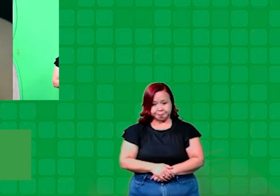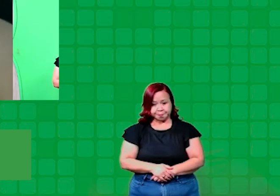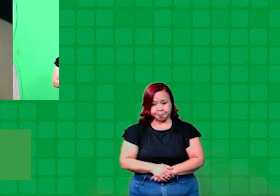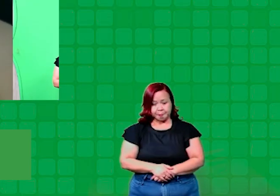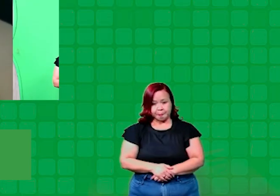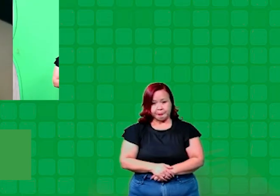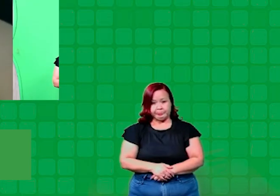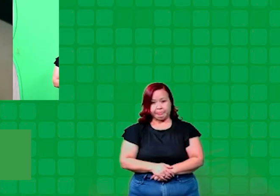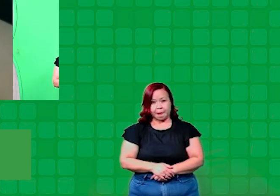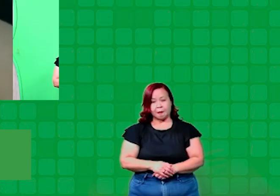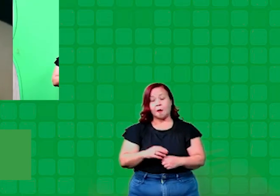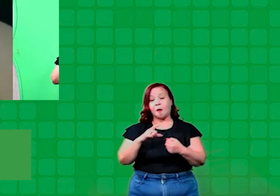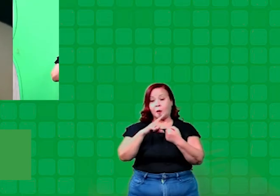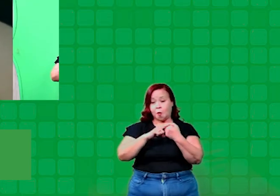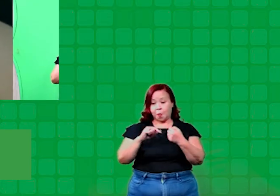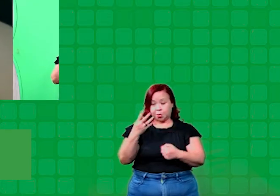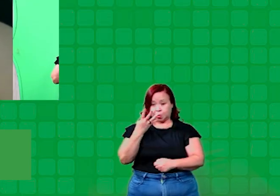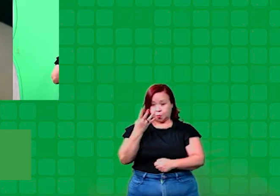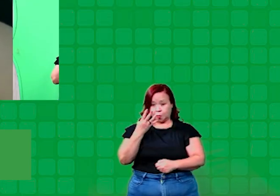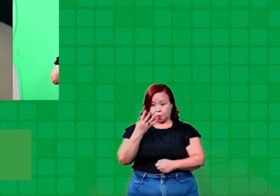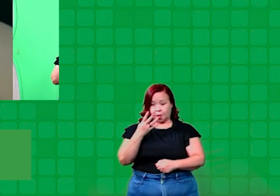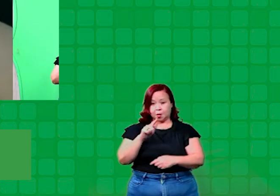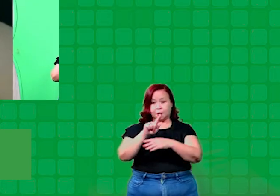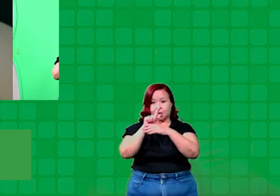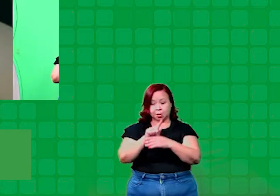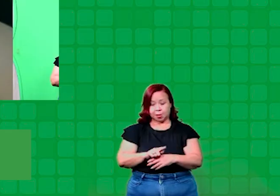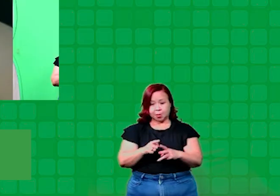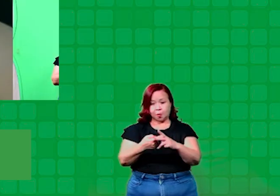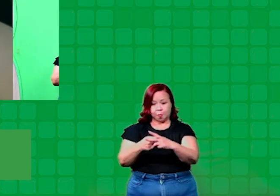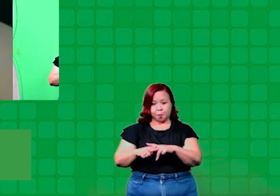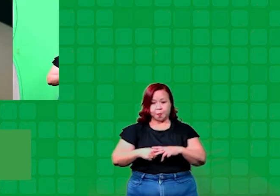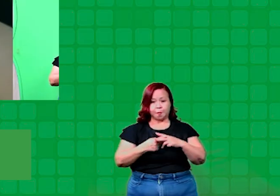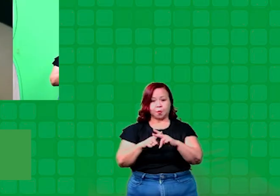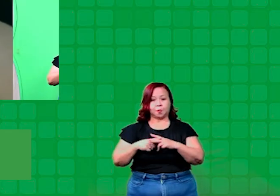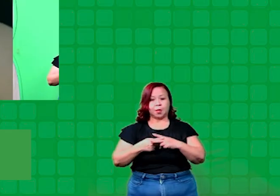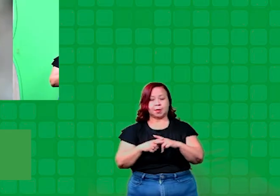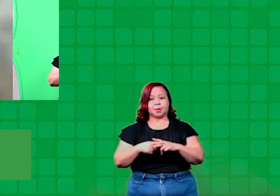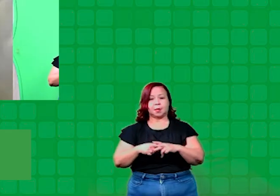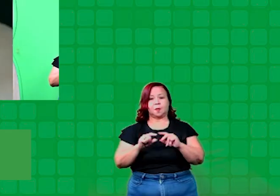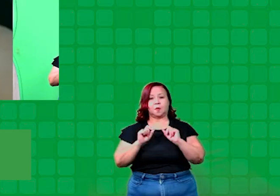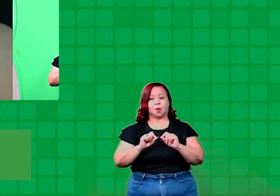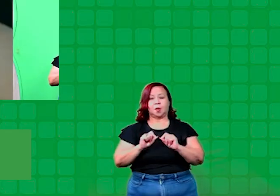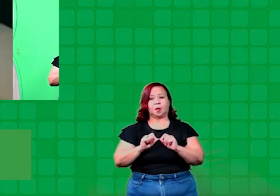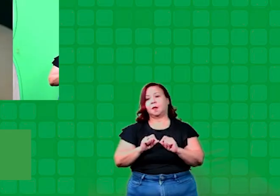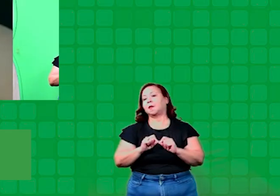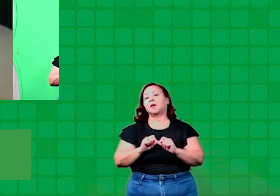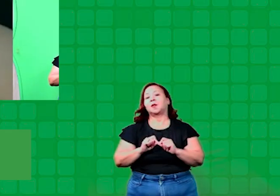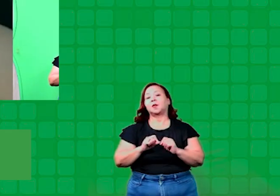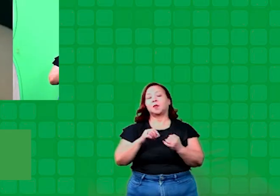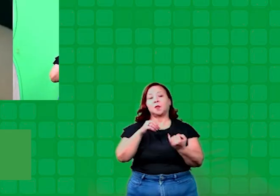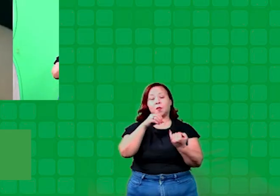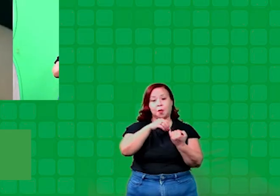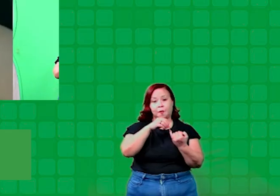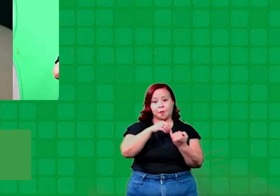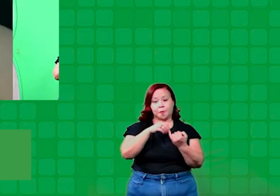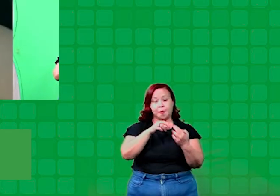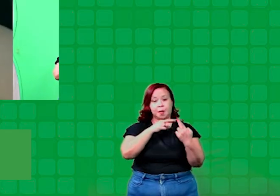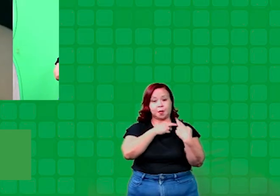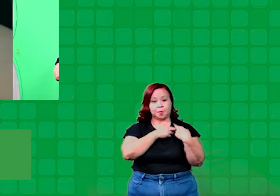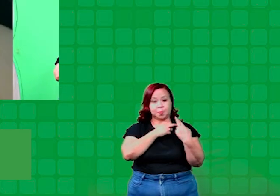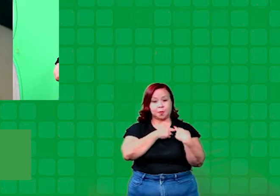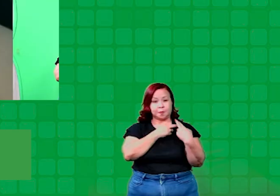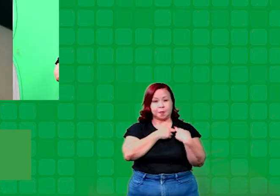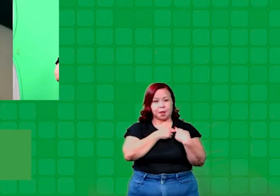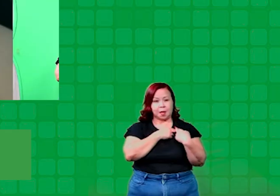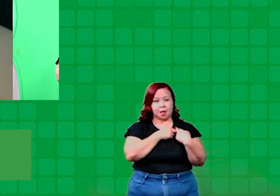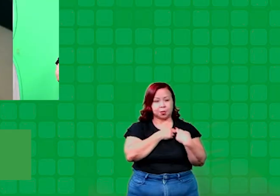No artigo 4º, a gestão e manutenção do RIIFB é de responsabilidade do comitê